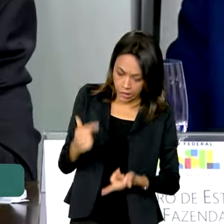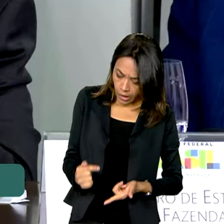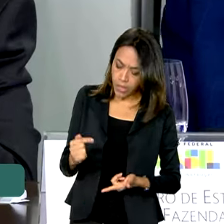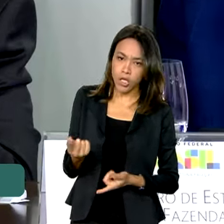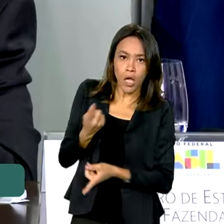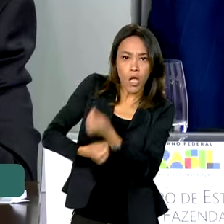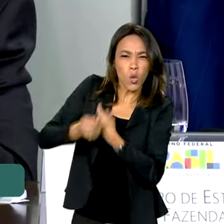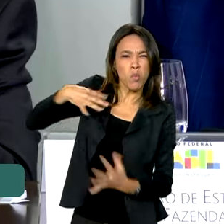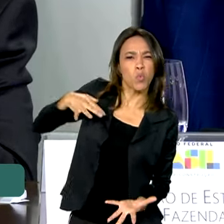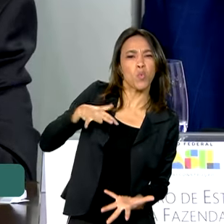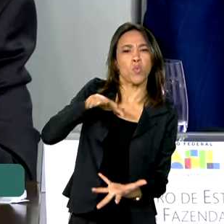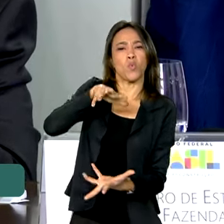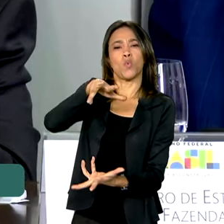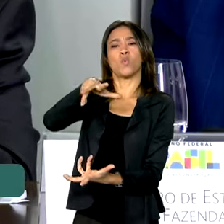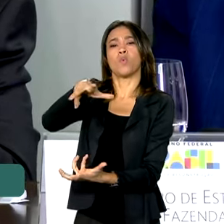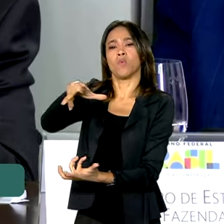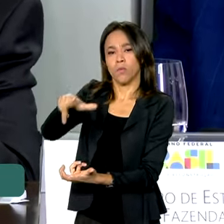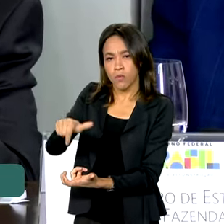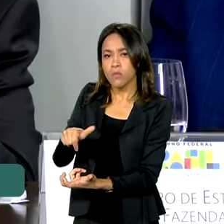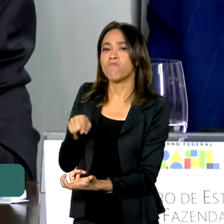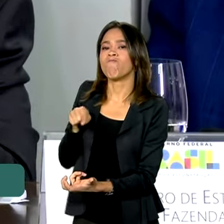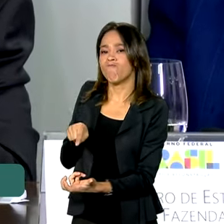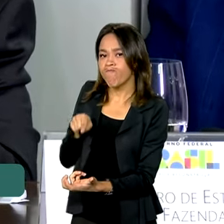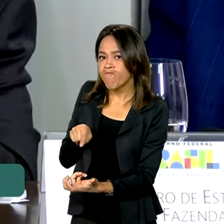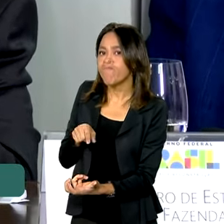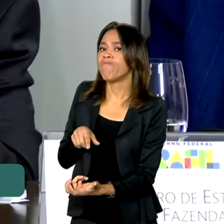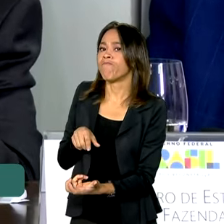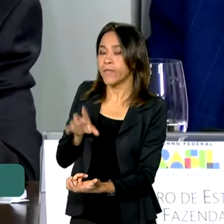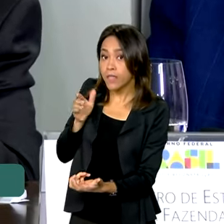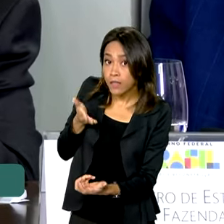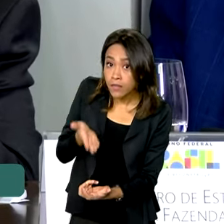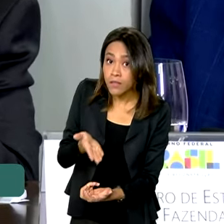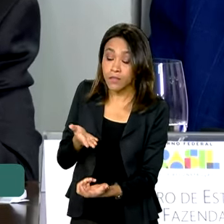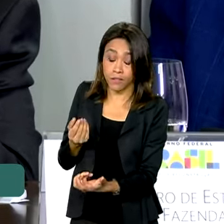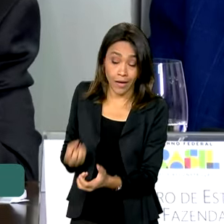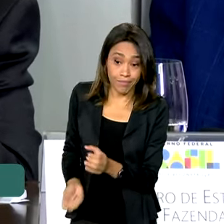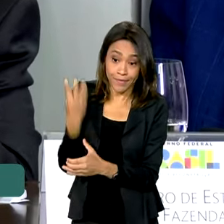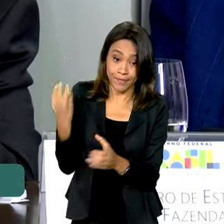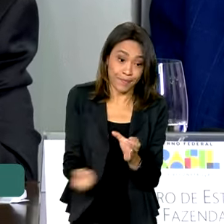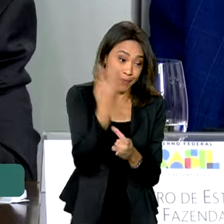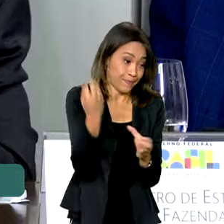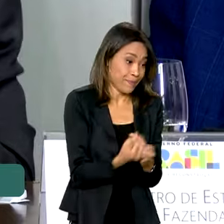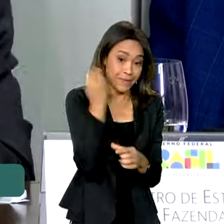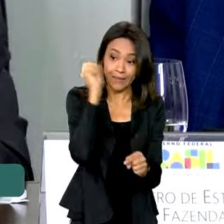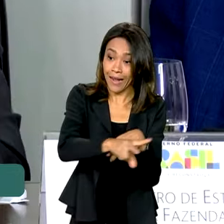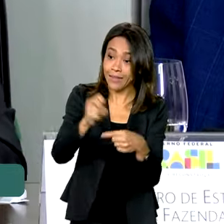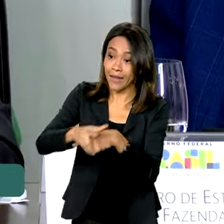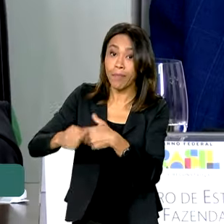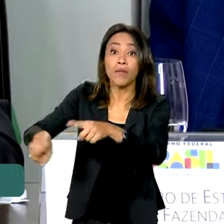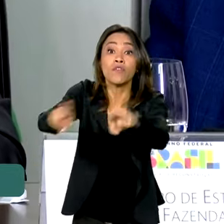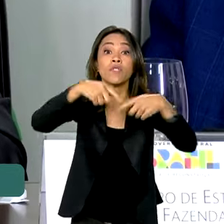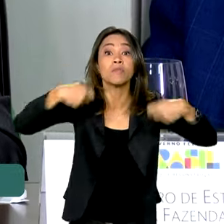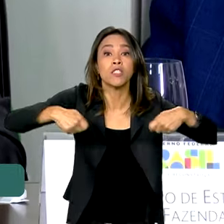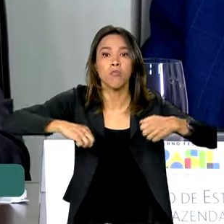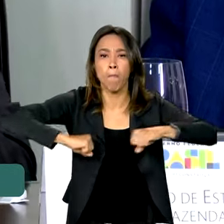alguns anos. E isso vai gerar os empregos que tanto vocês precisam no movimento